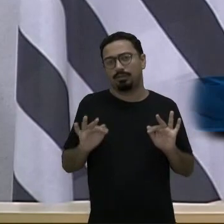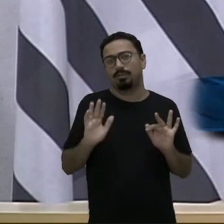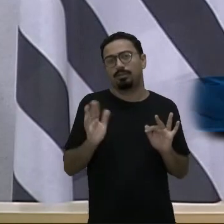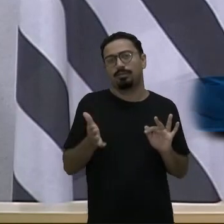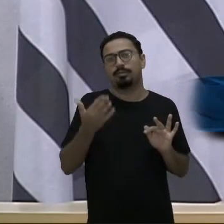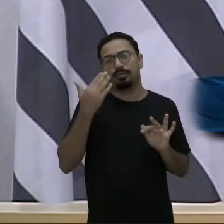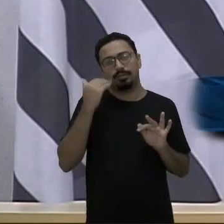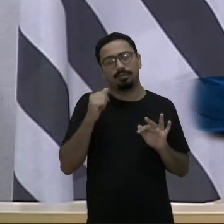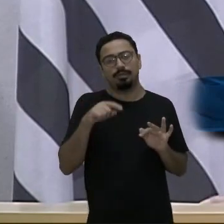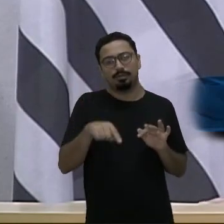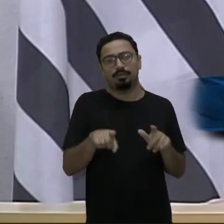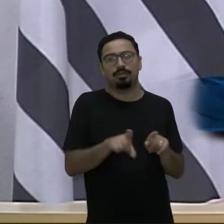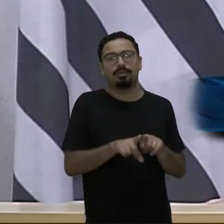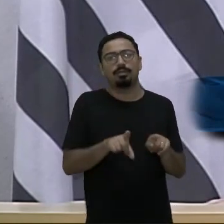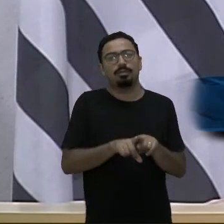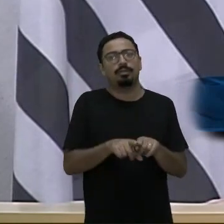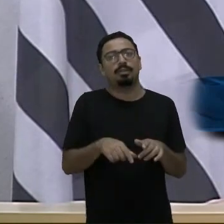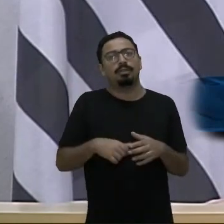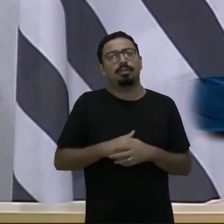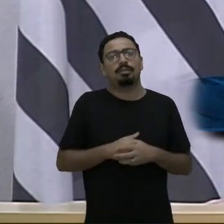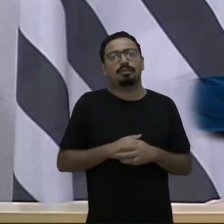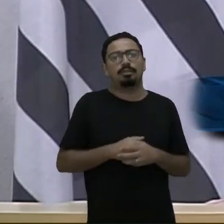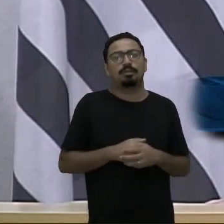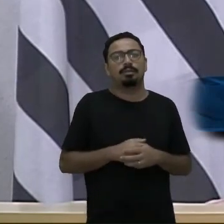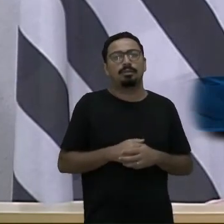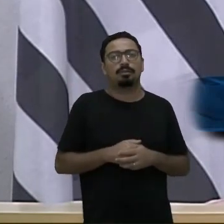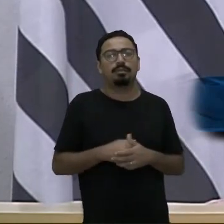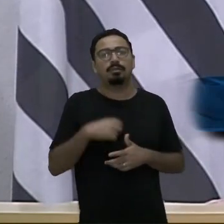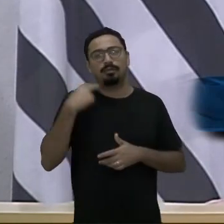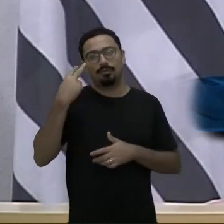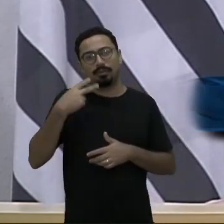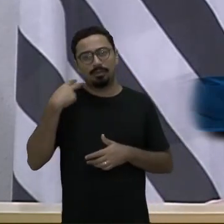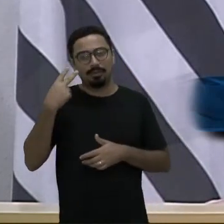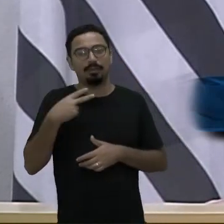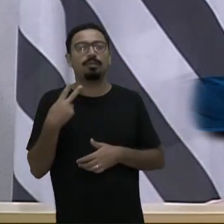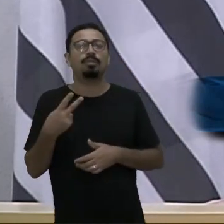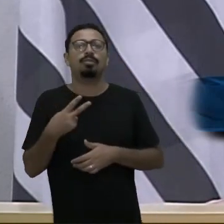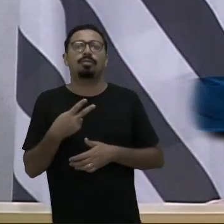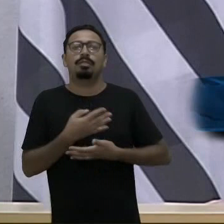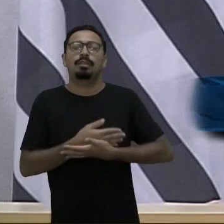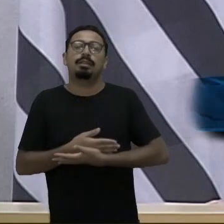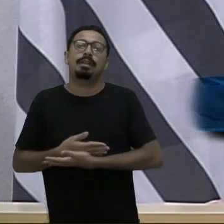não ouve, né, vereador Diego? Vereador Gessé também, que milita muito pelo PSGO.